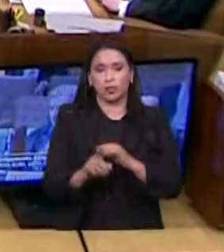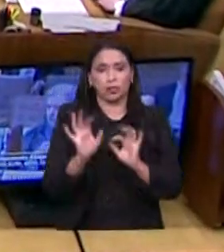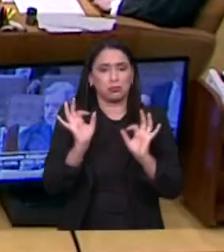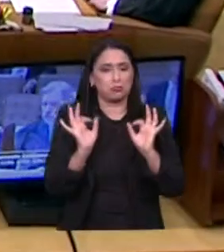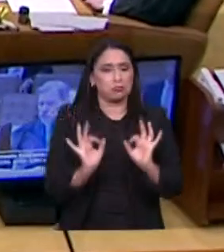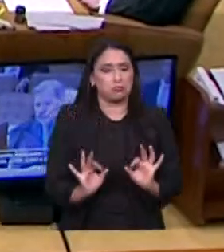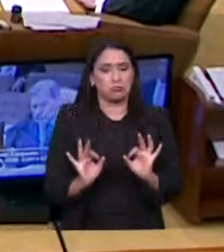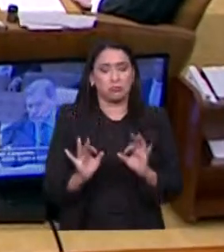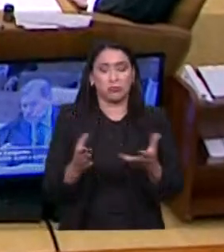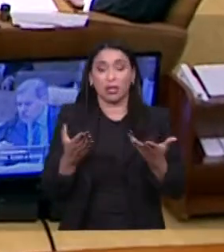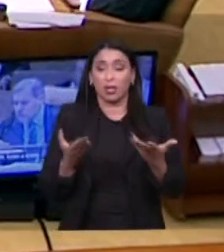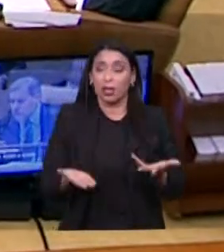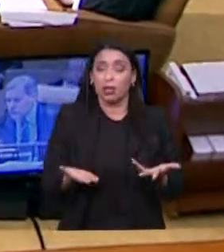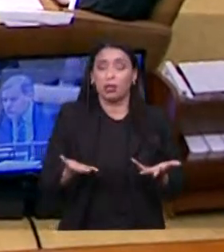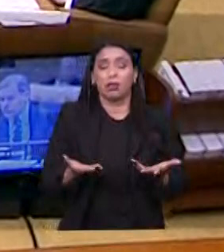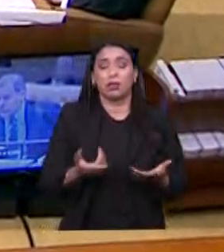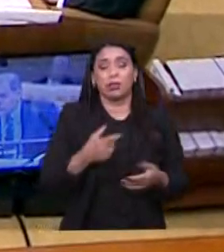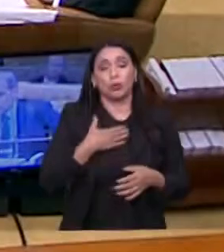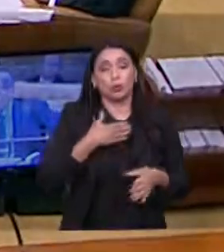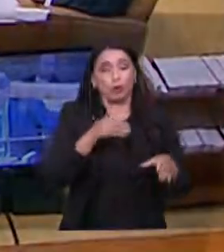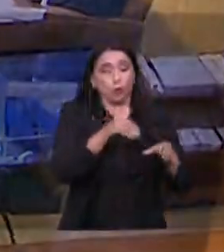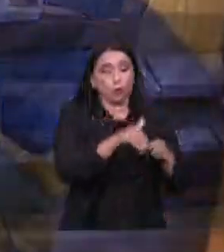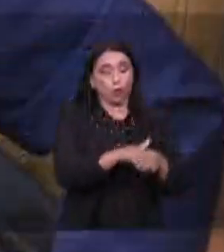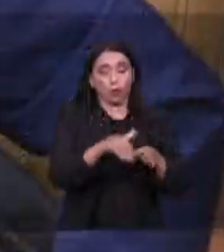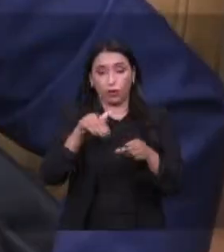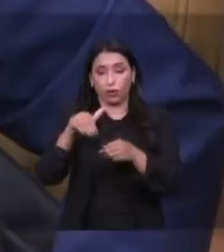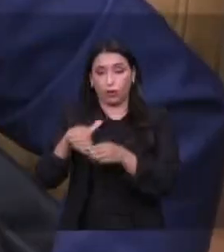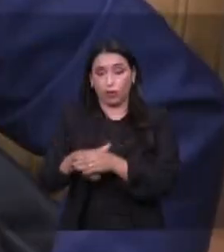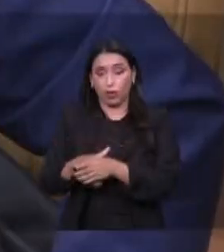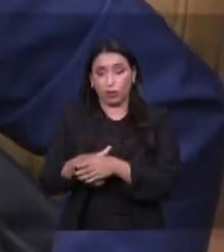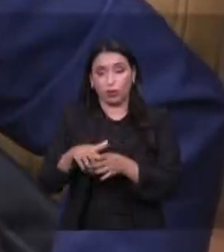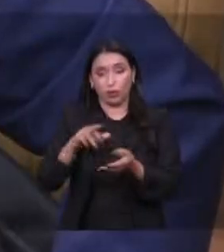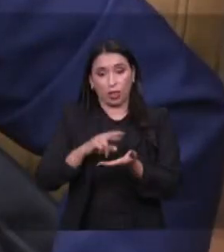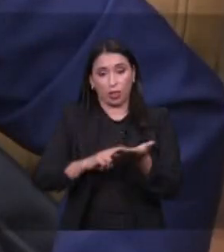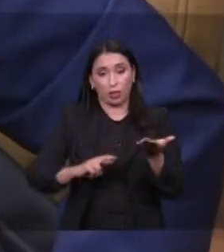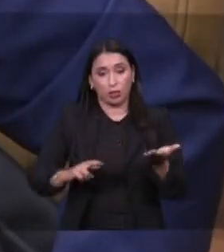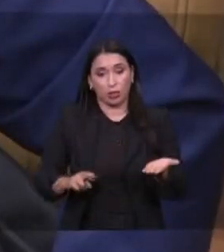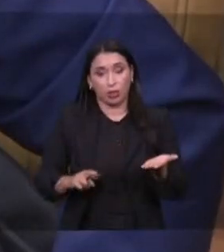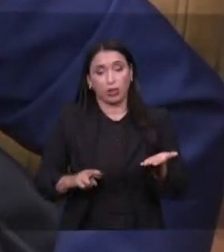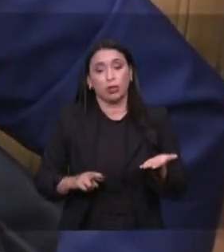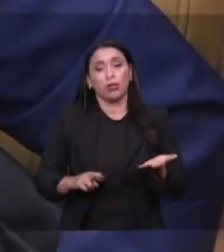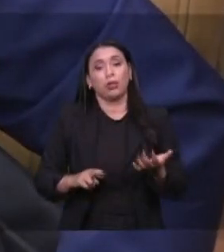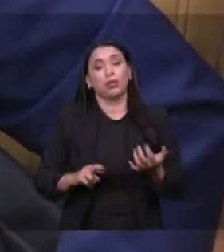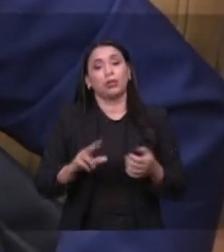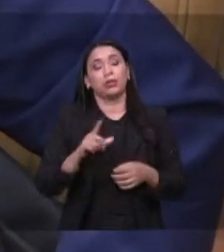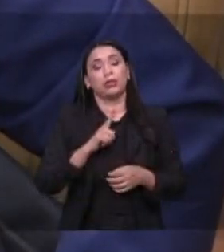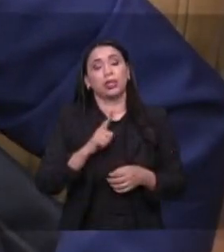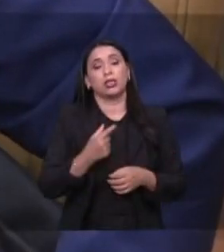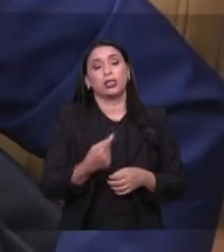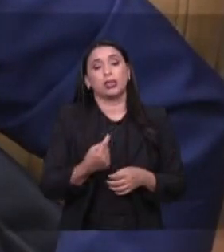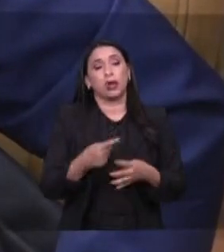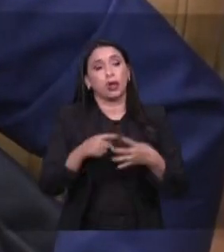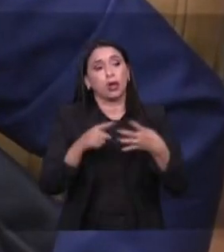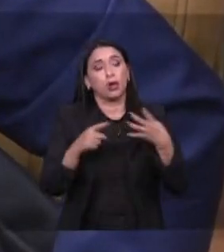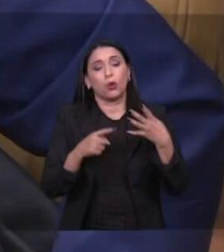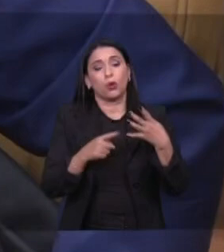que, neste momento, entre o meu voto e o voto do relator proferido, restaram apenas 4